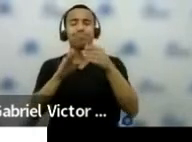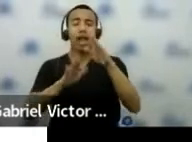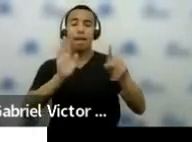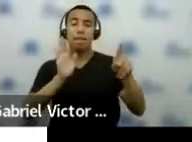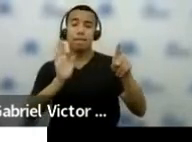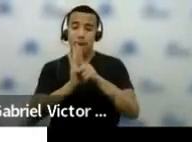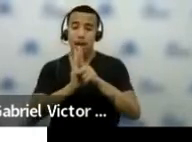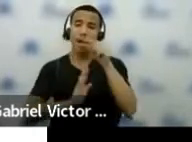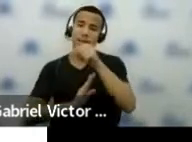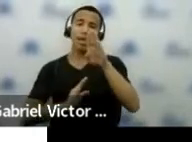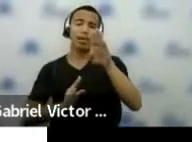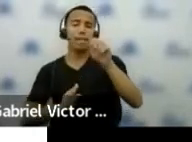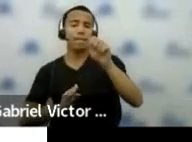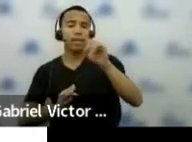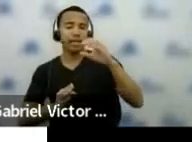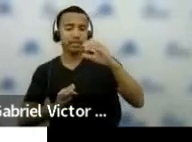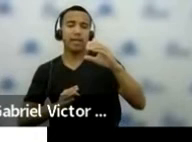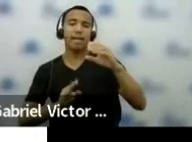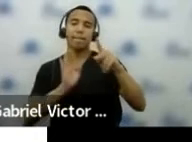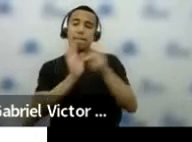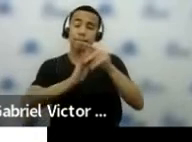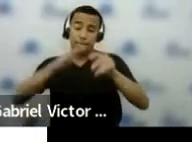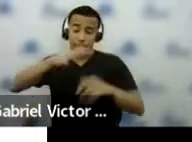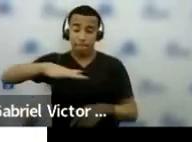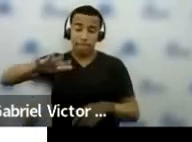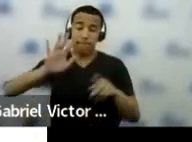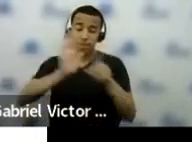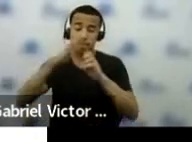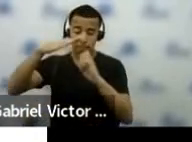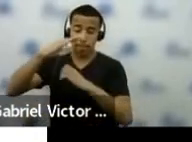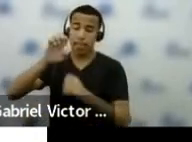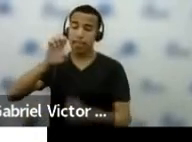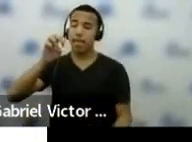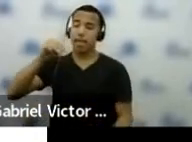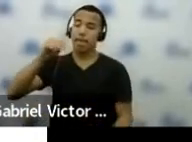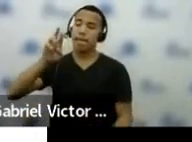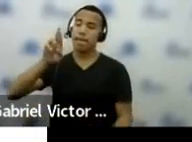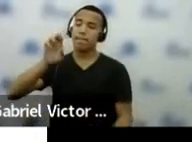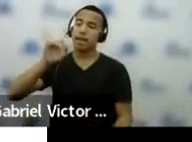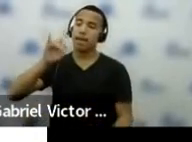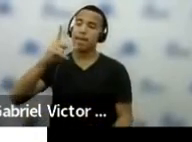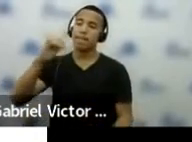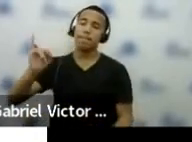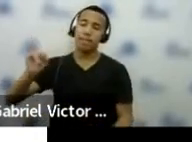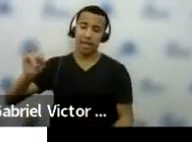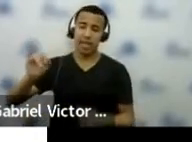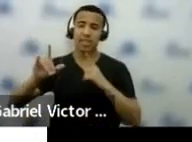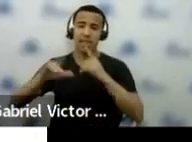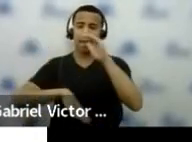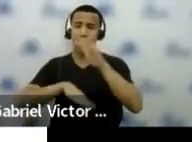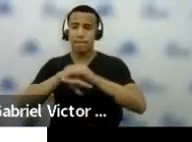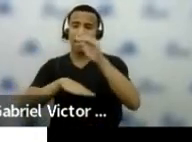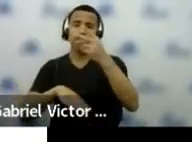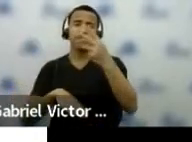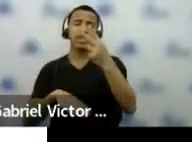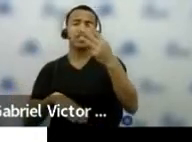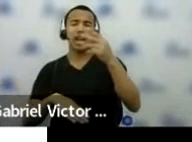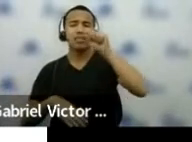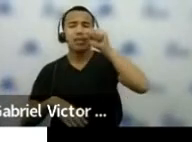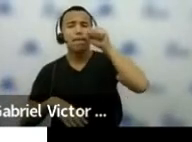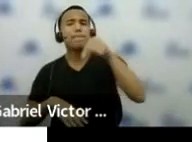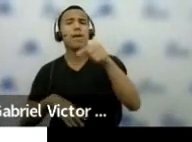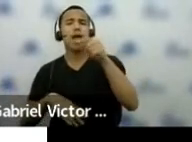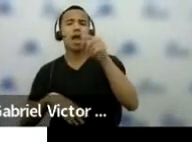temática, o Basic Funding, aqui no âmbito da Embrapi. Nós já temos 23 milhões de reais em projetos contratados na área